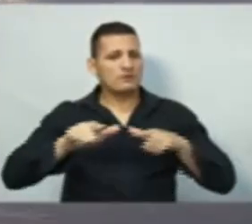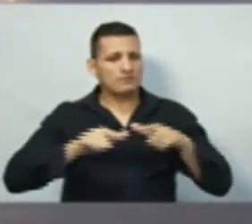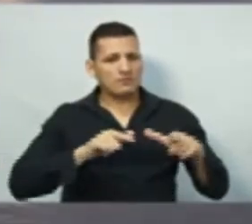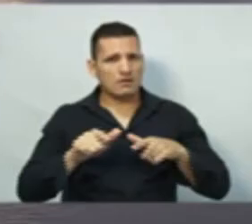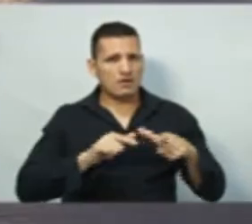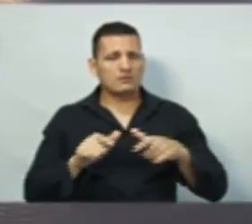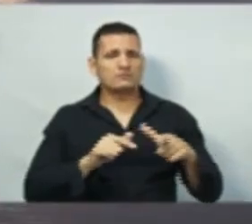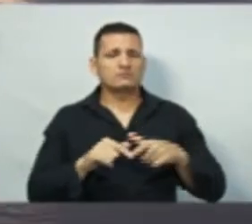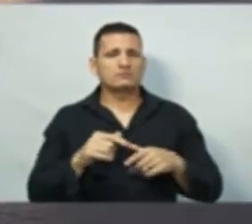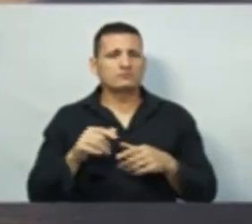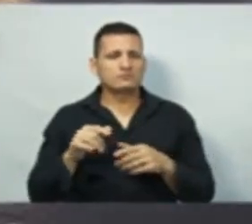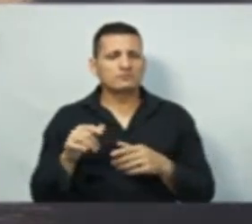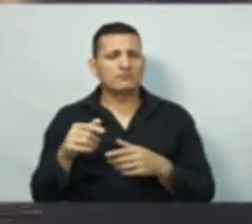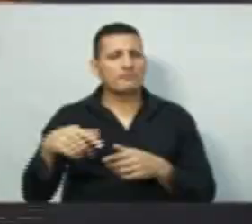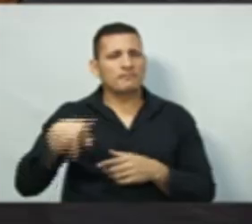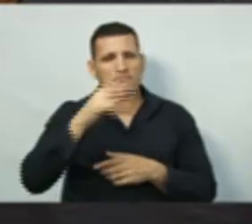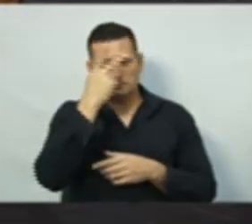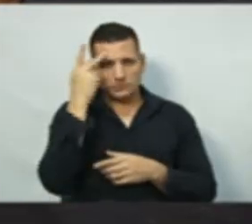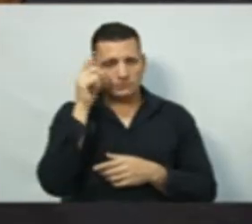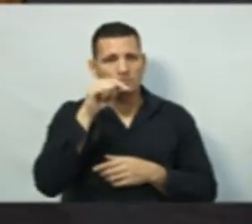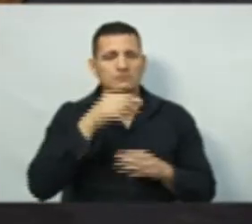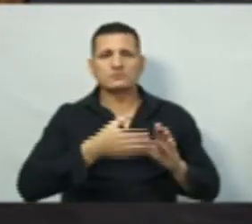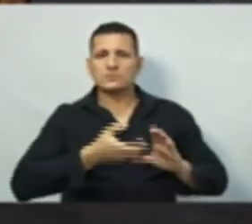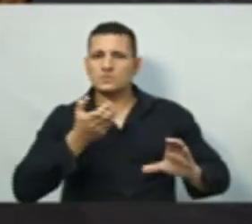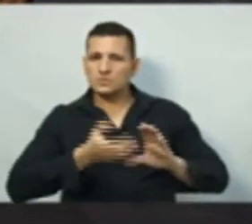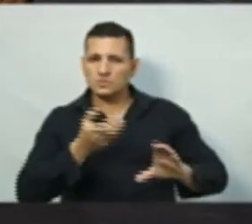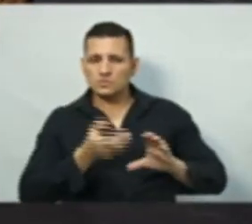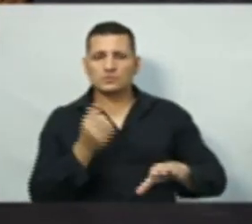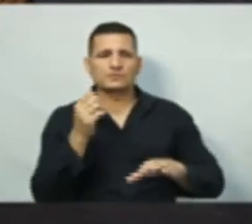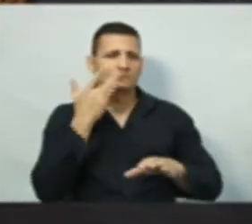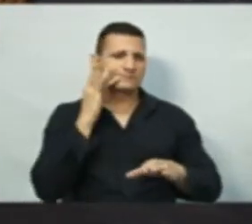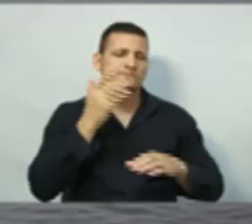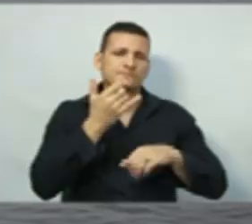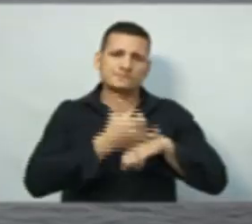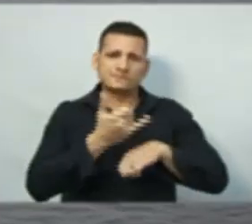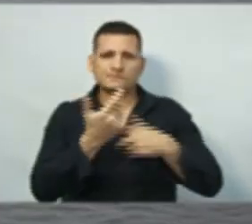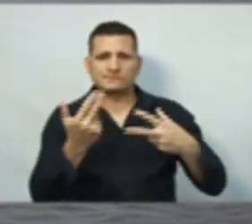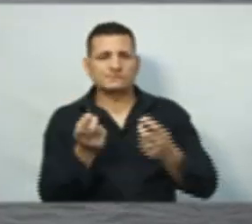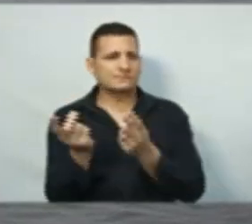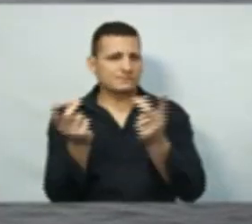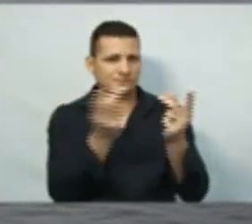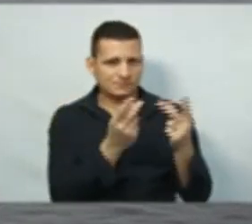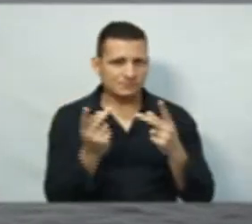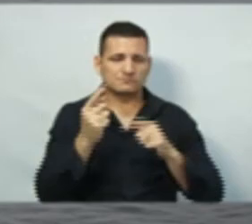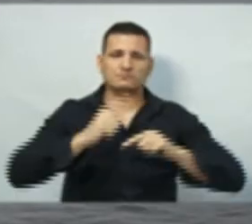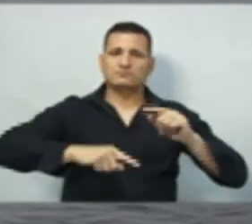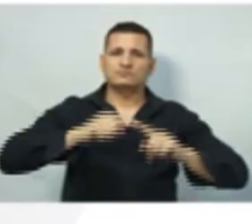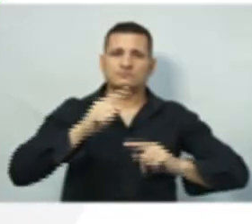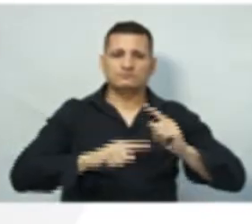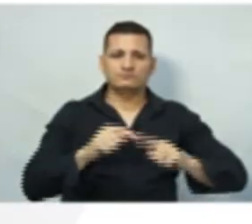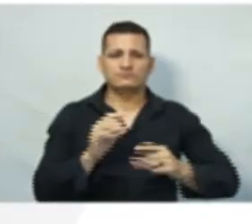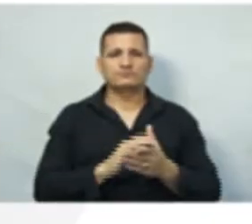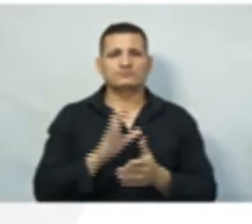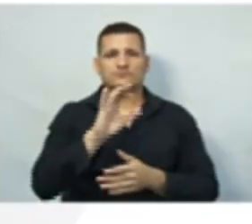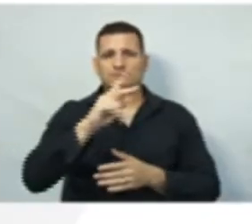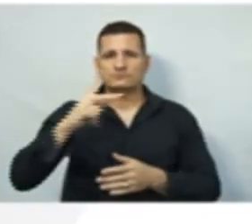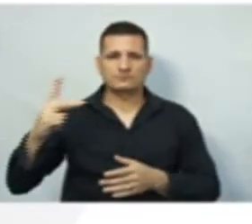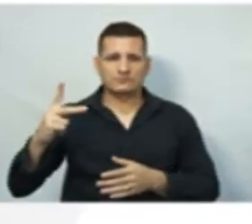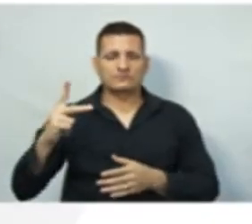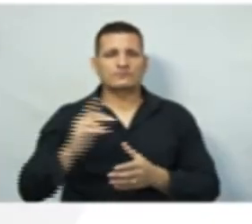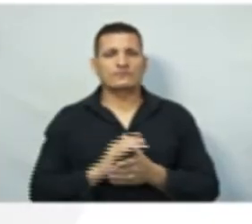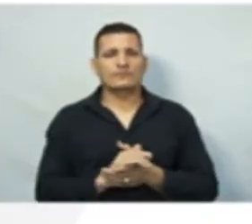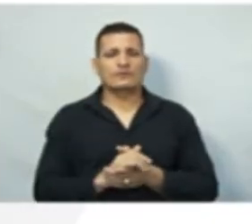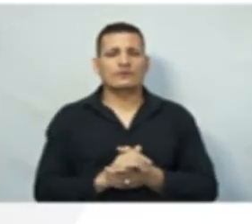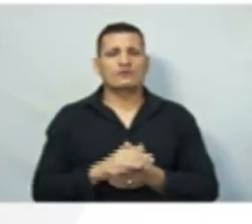pequenos mineradores, na extração, industrialização e comercialização de produtos minerais. Cooperativismo